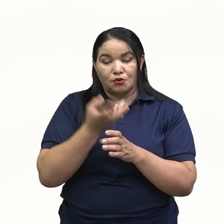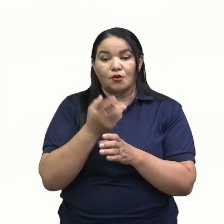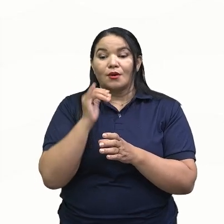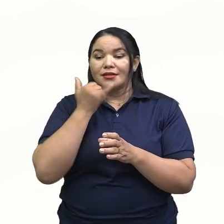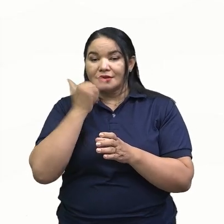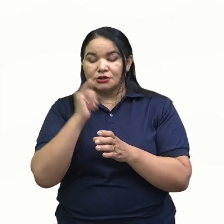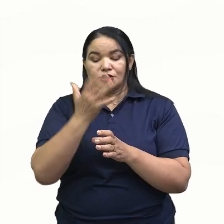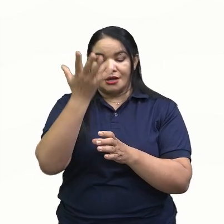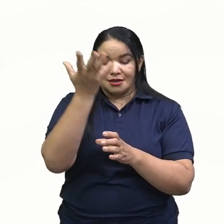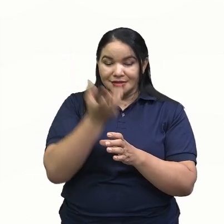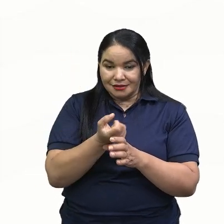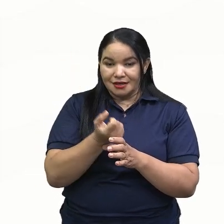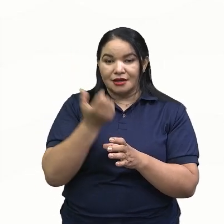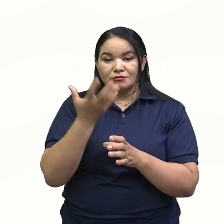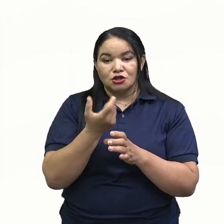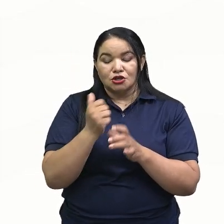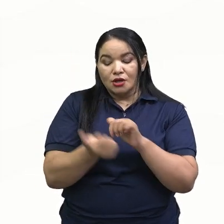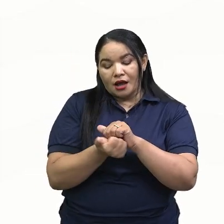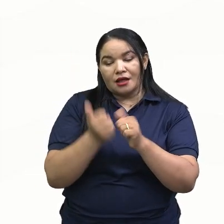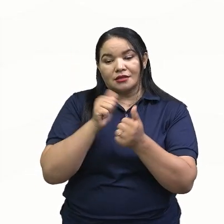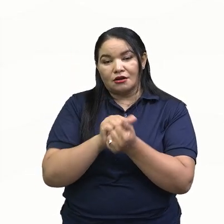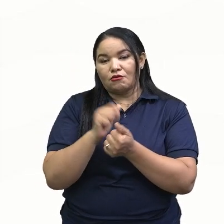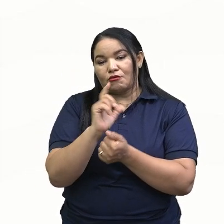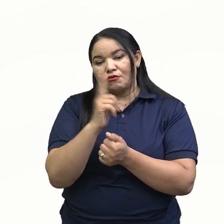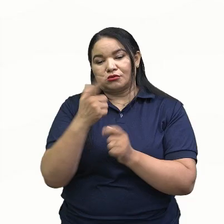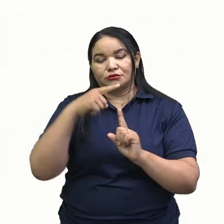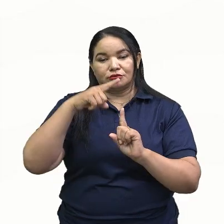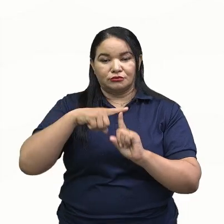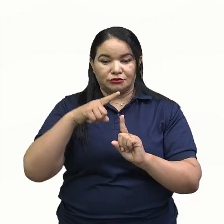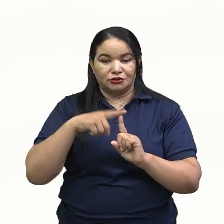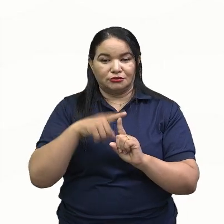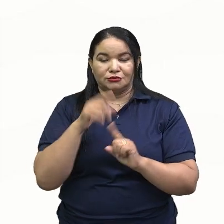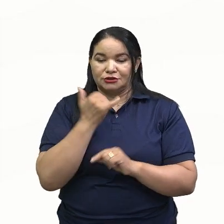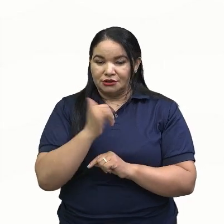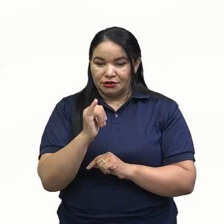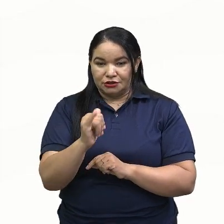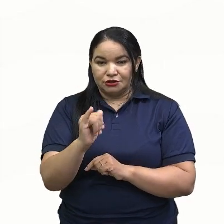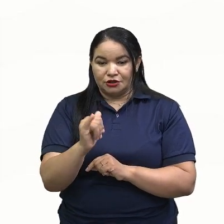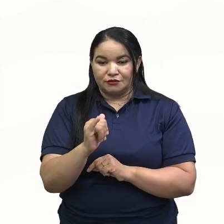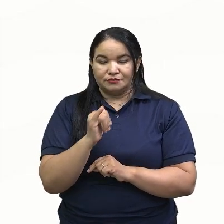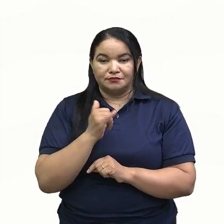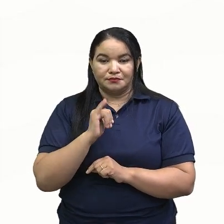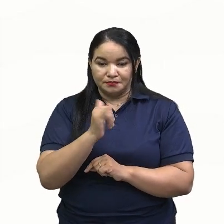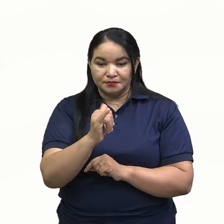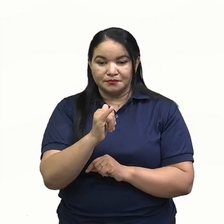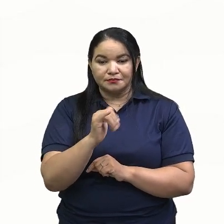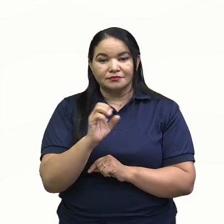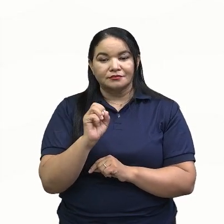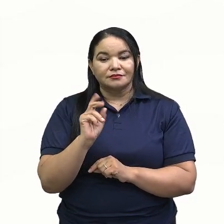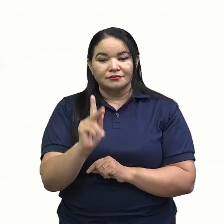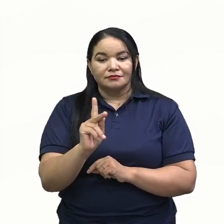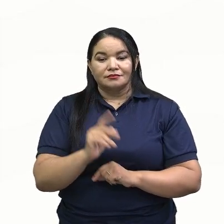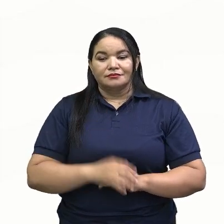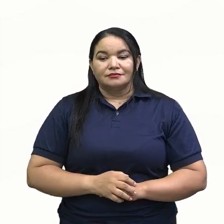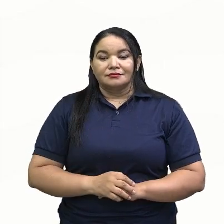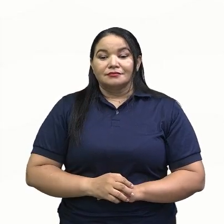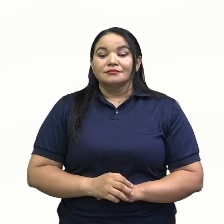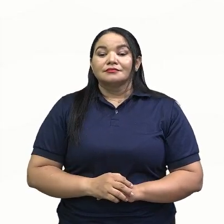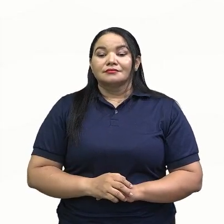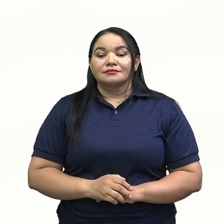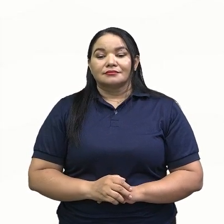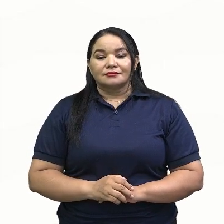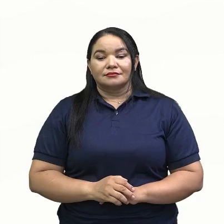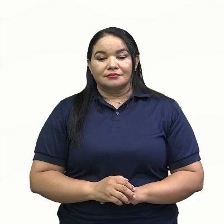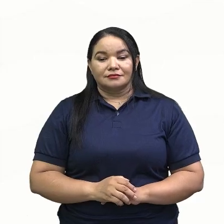energia elétrica e transformam em outra modalidade de energia. E como vocês